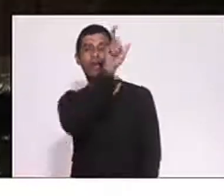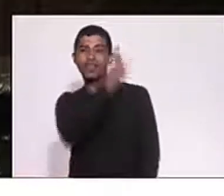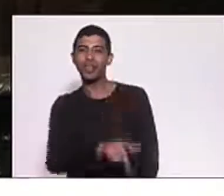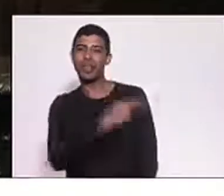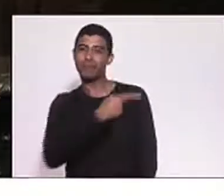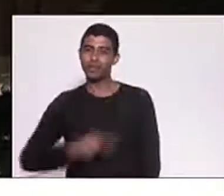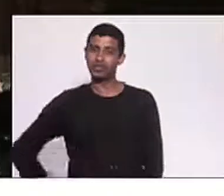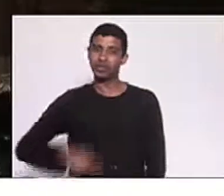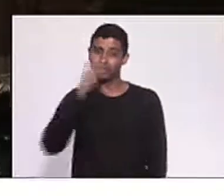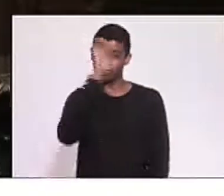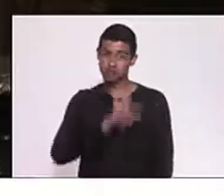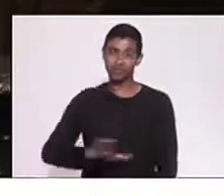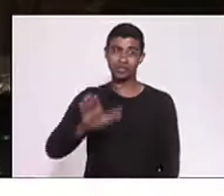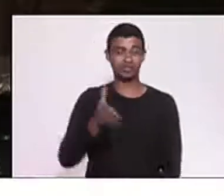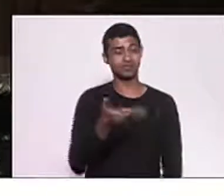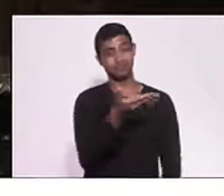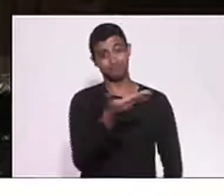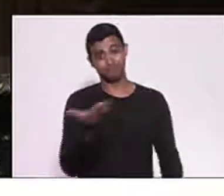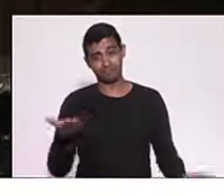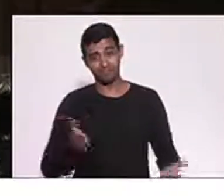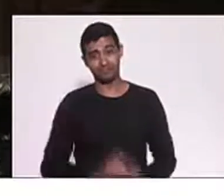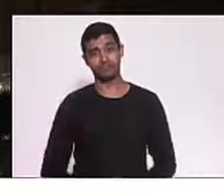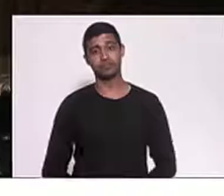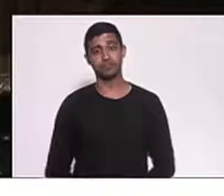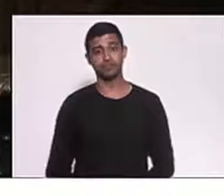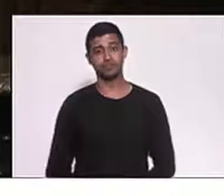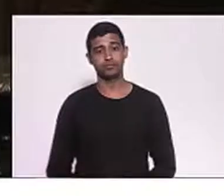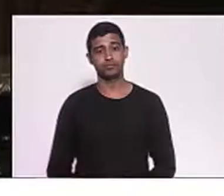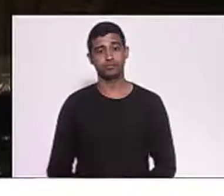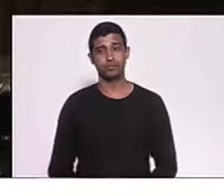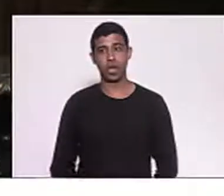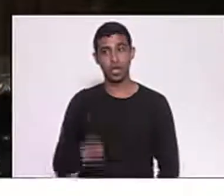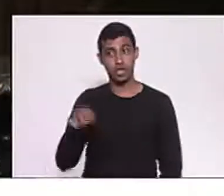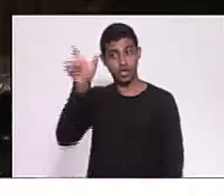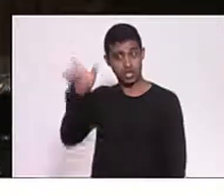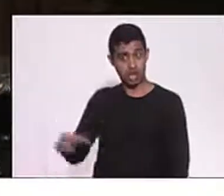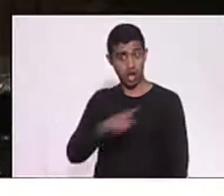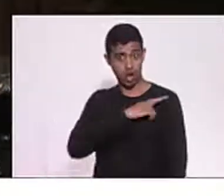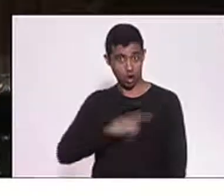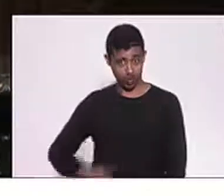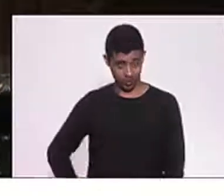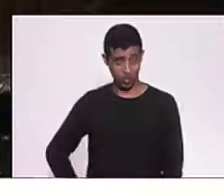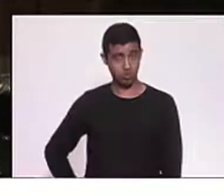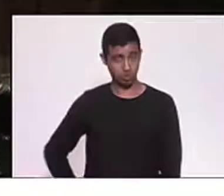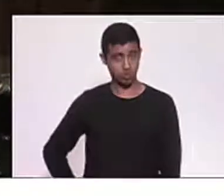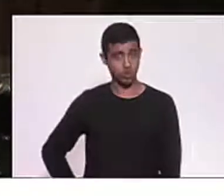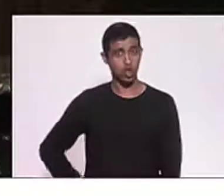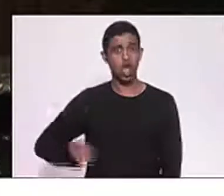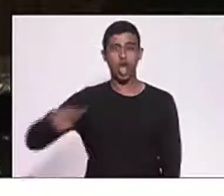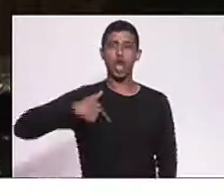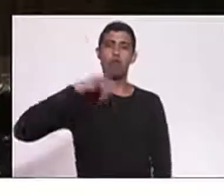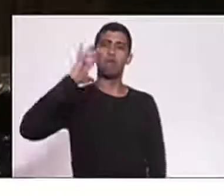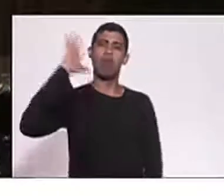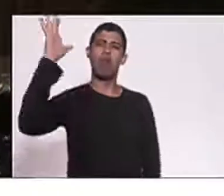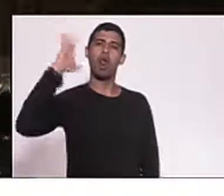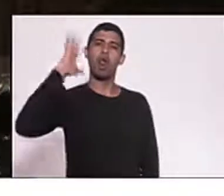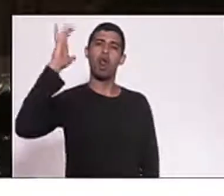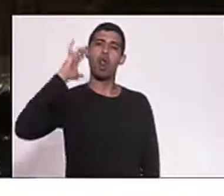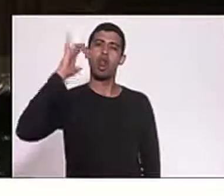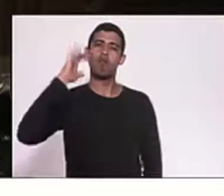da República. E quando o governador, por sonhos utópicos,